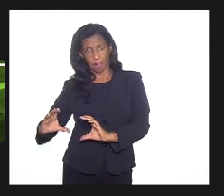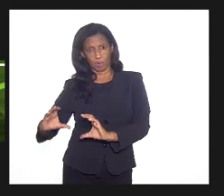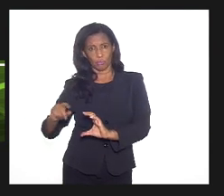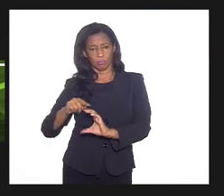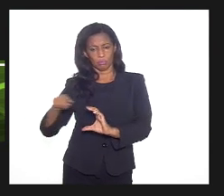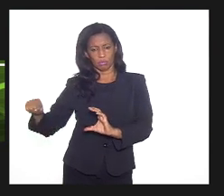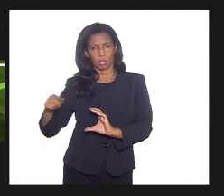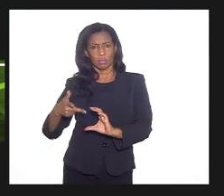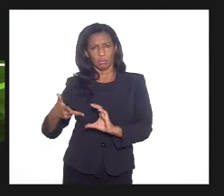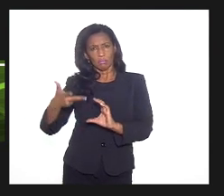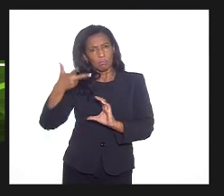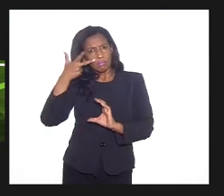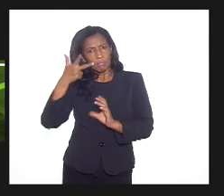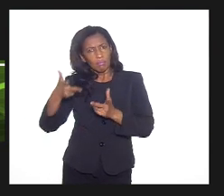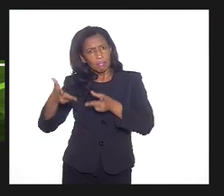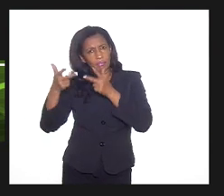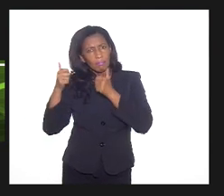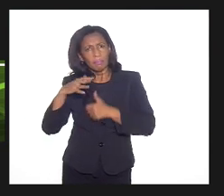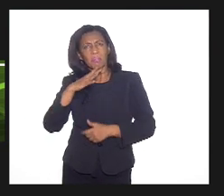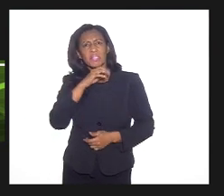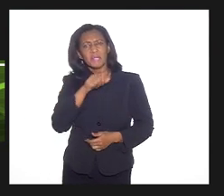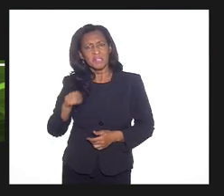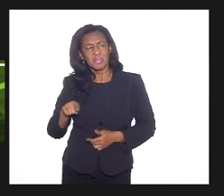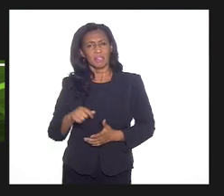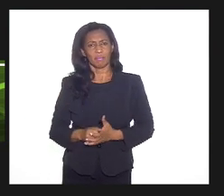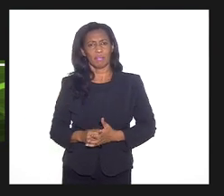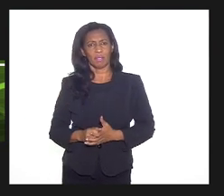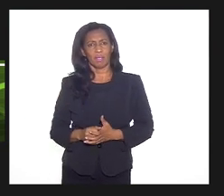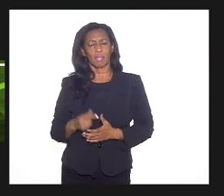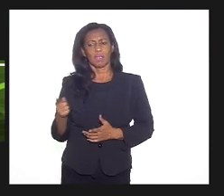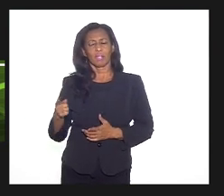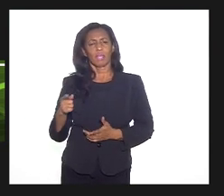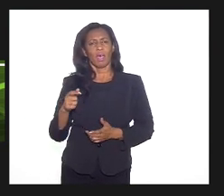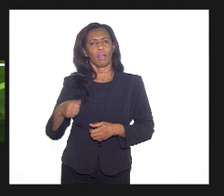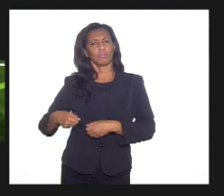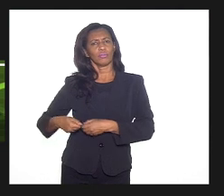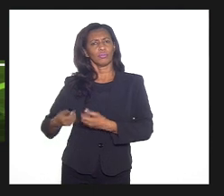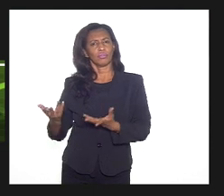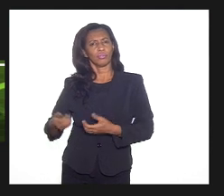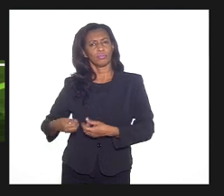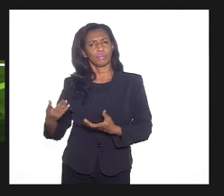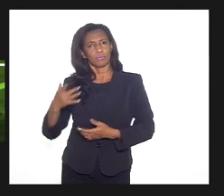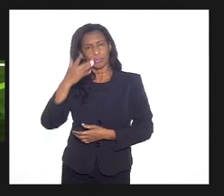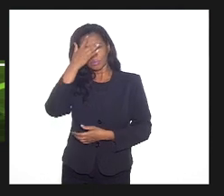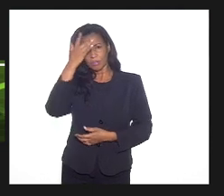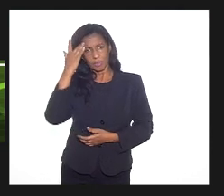podemos perceber que o comportamento da despesa de pessoal